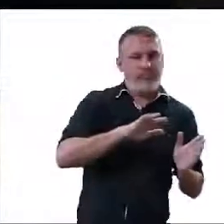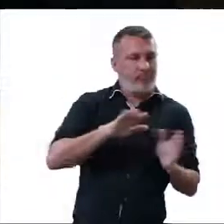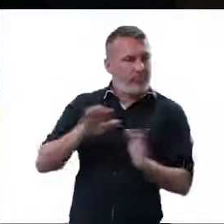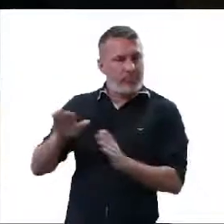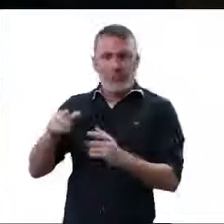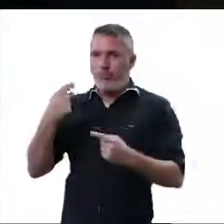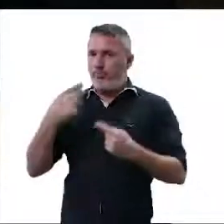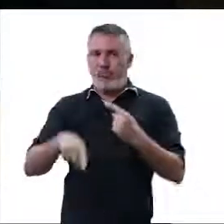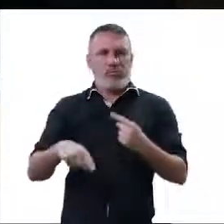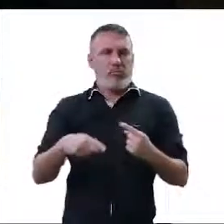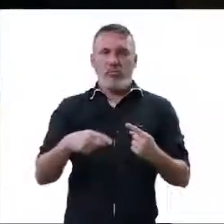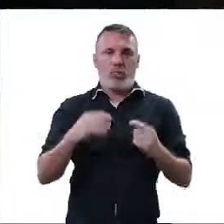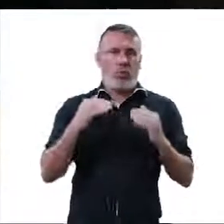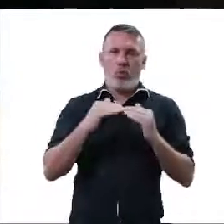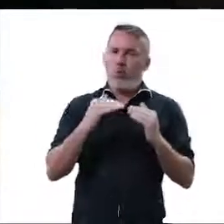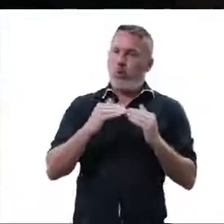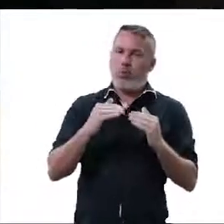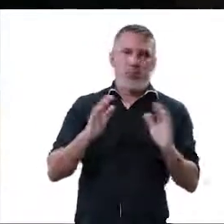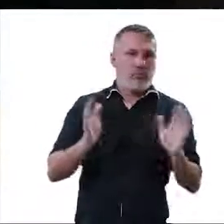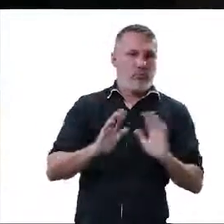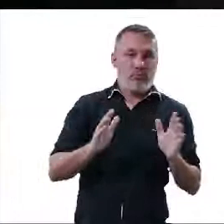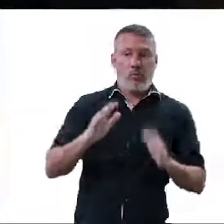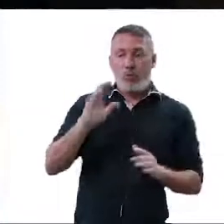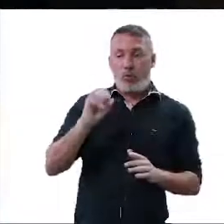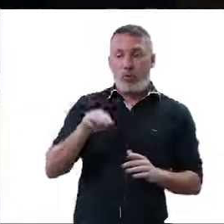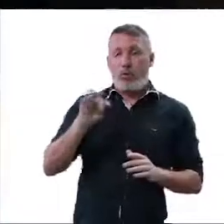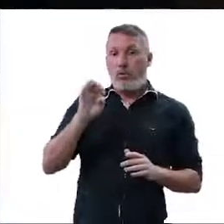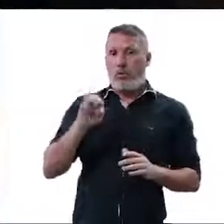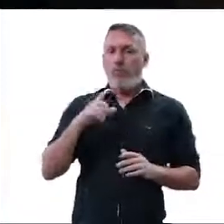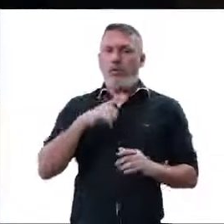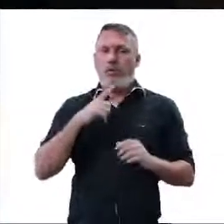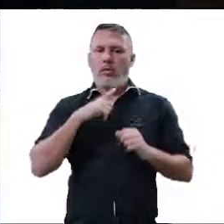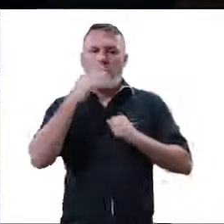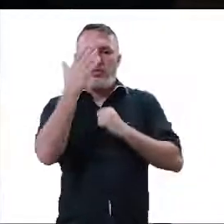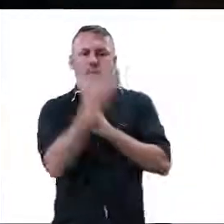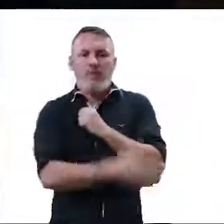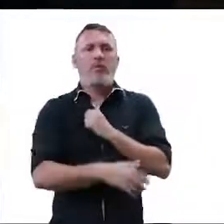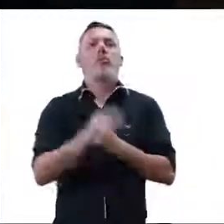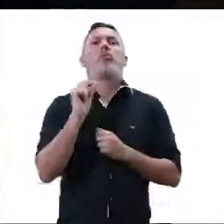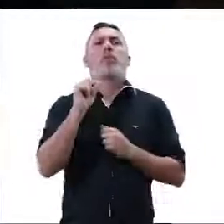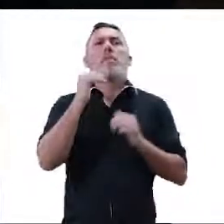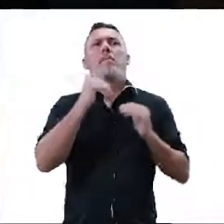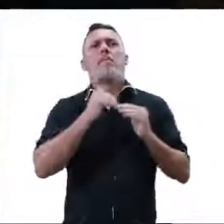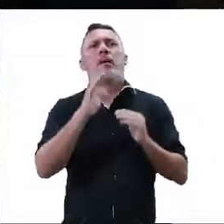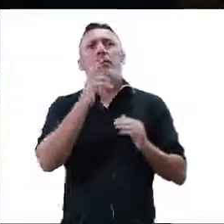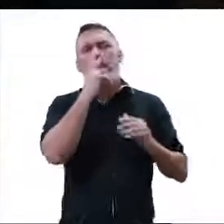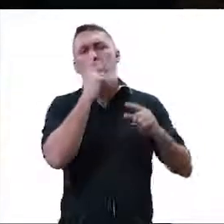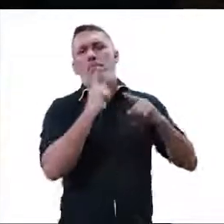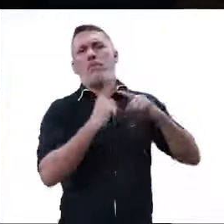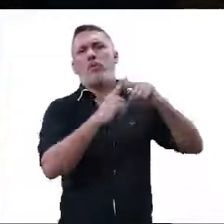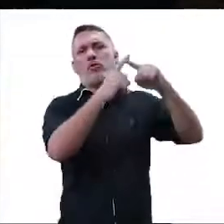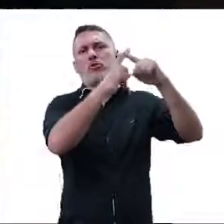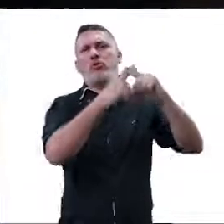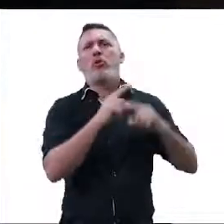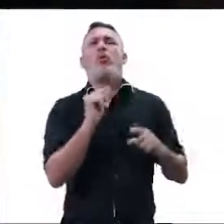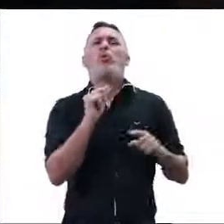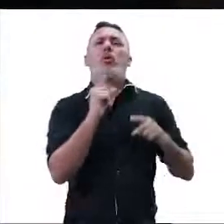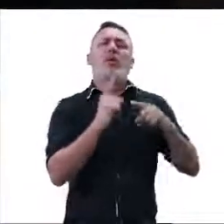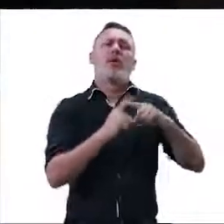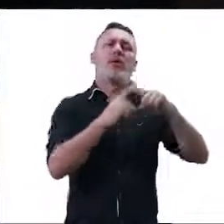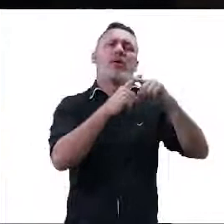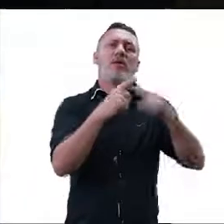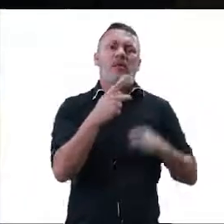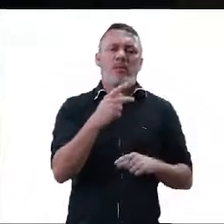dessa concepção, certo? O Comte, então, ele defende um aspecto muito mais positivo, que é o